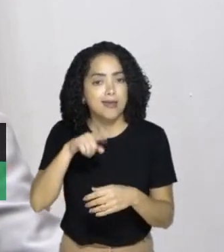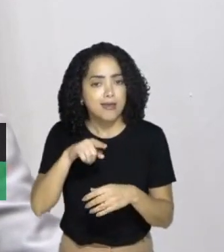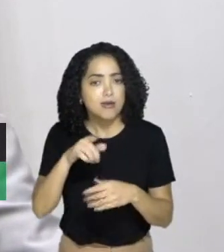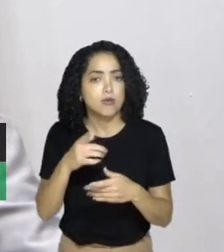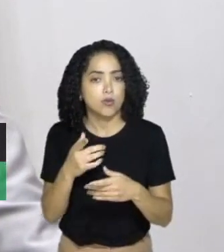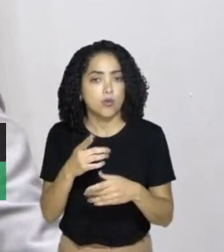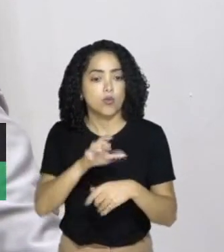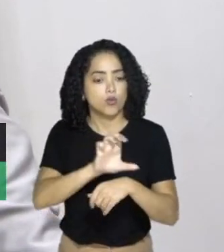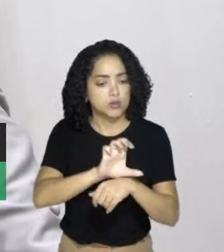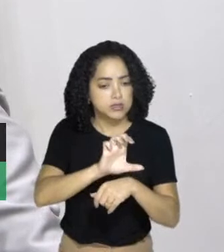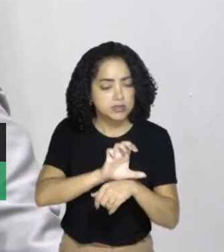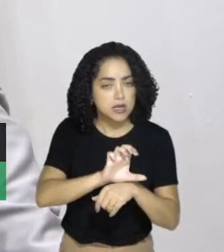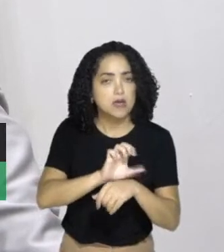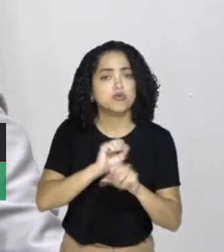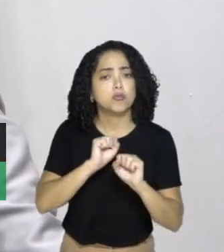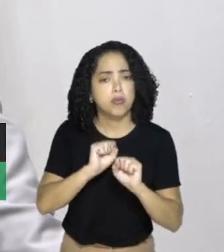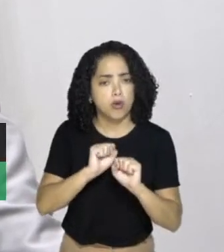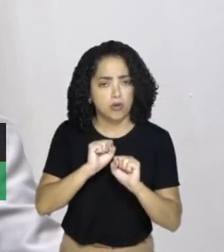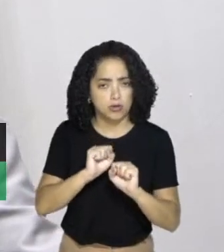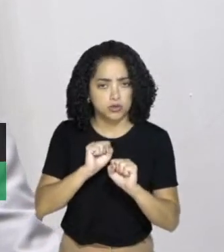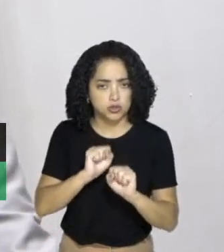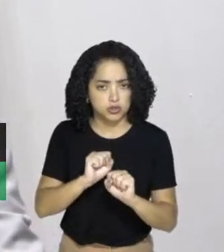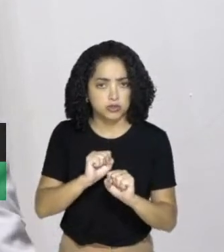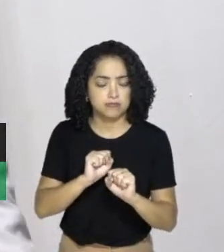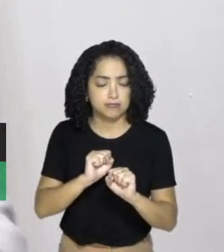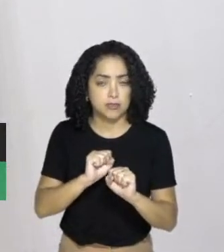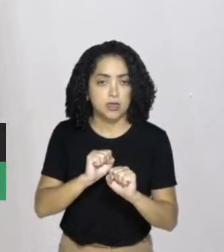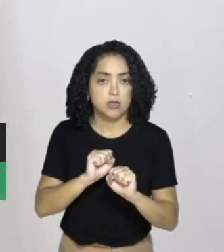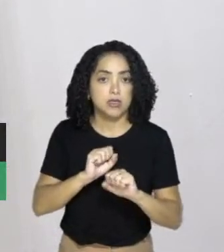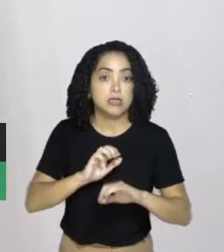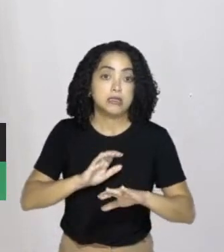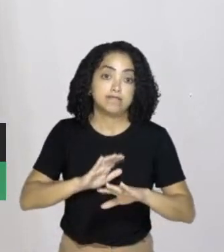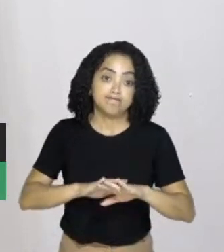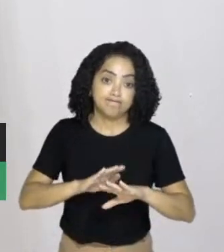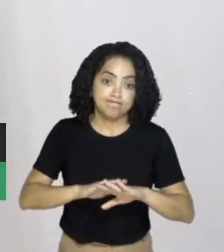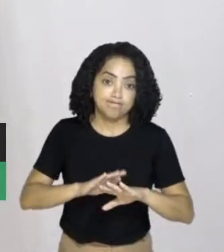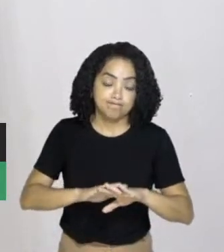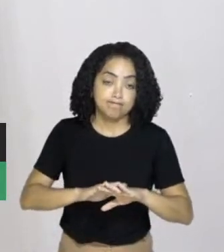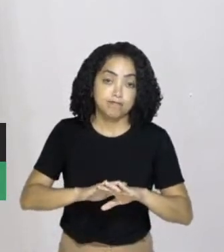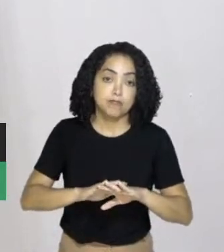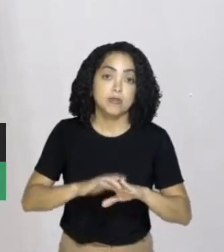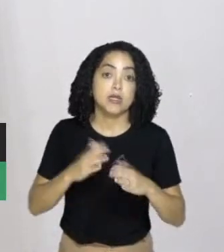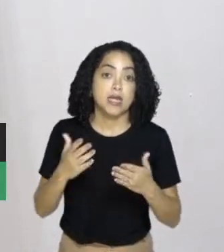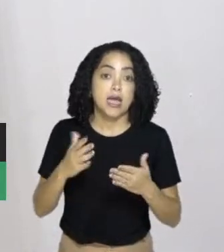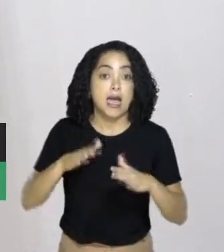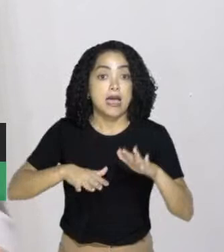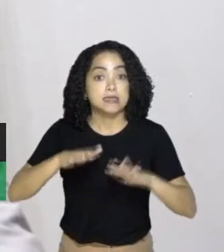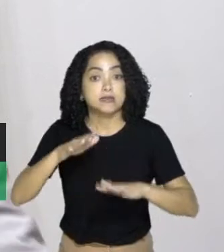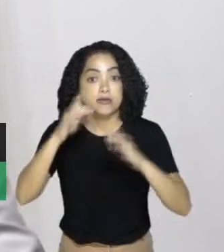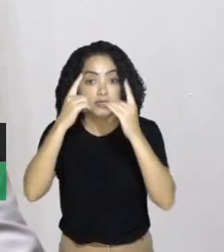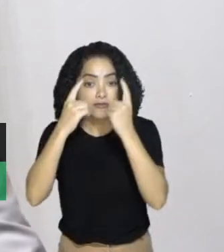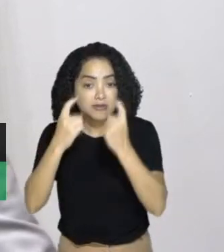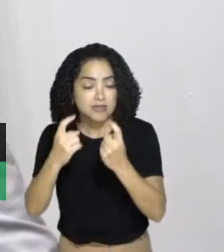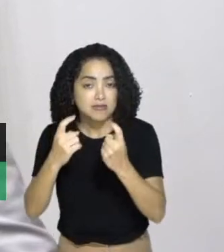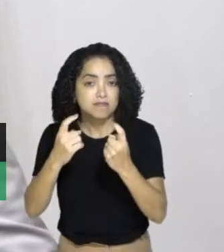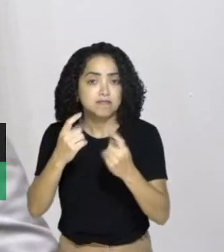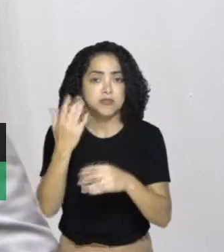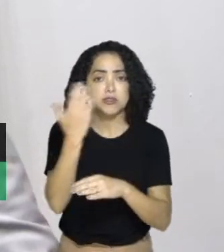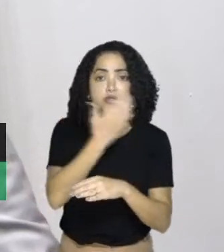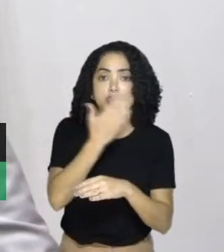colocar à mão e ele deve agir. Uma violência que muitas vezes passa desapercebida.